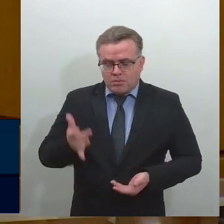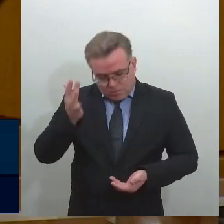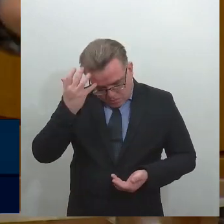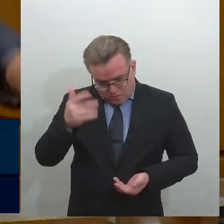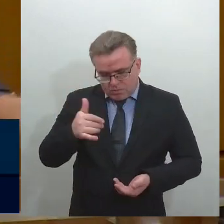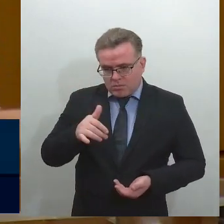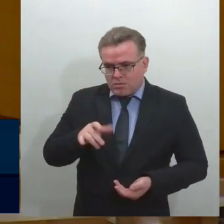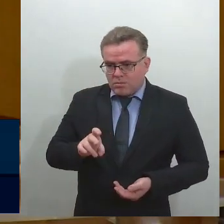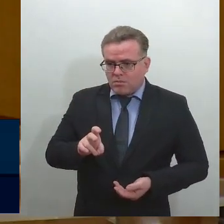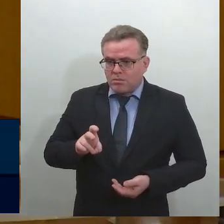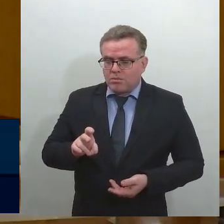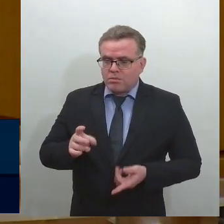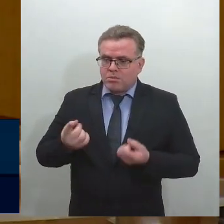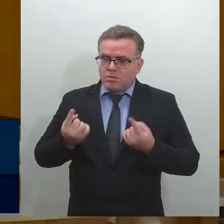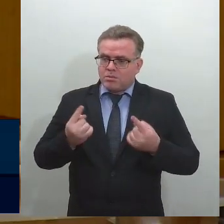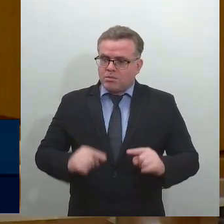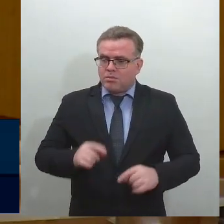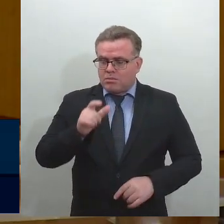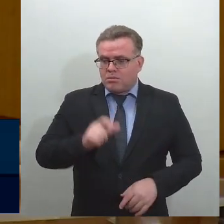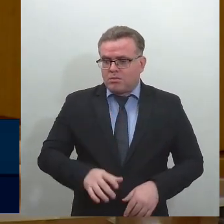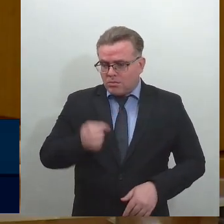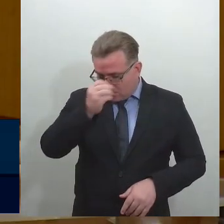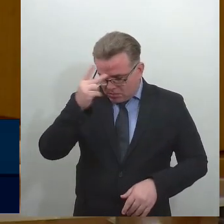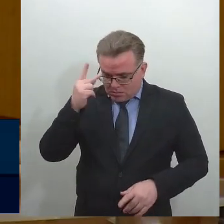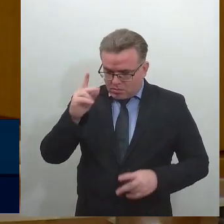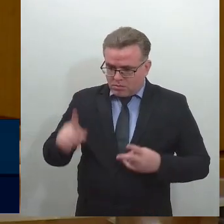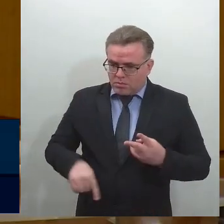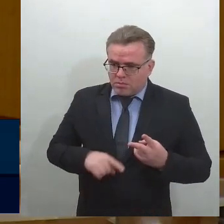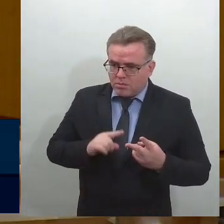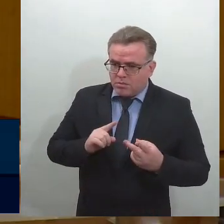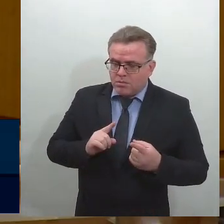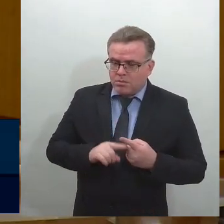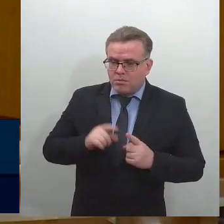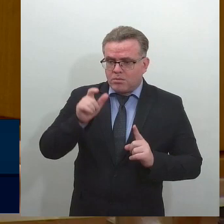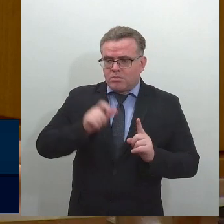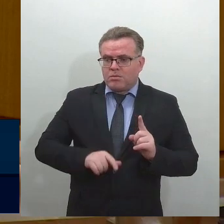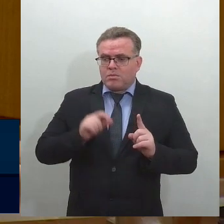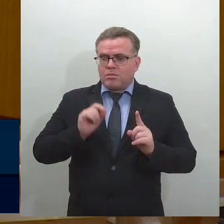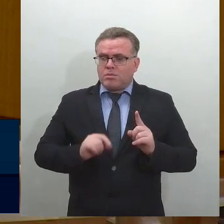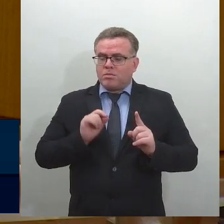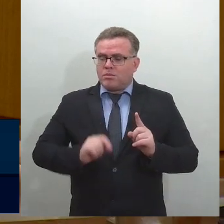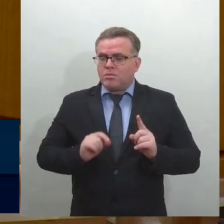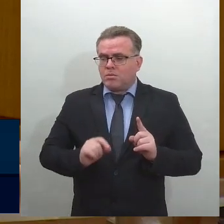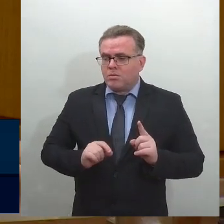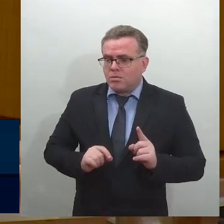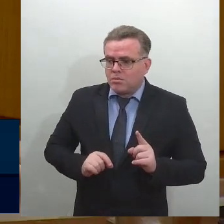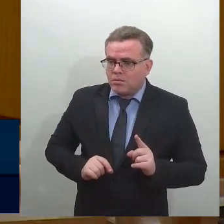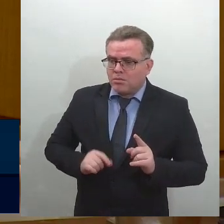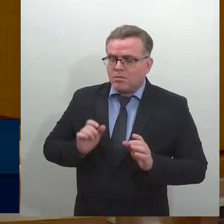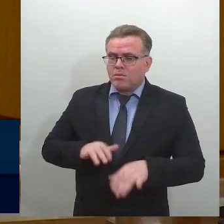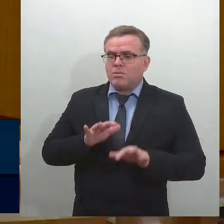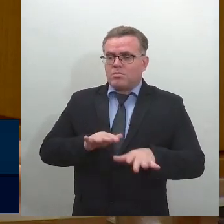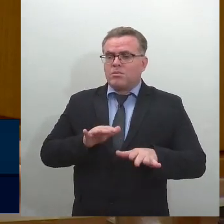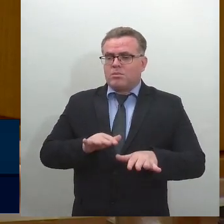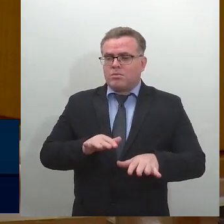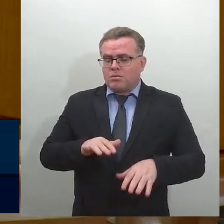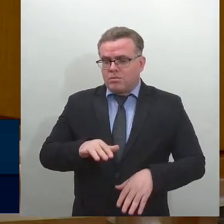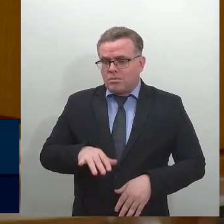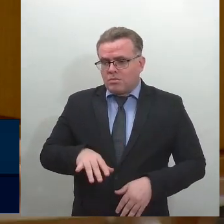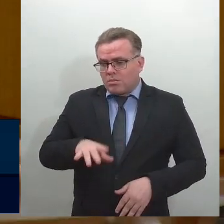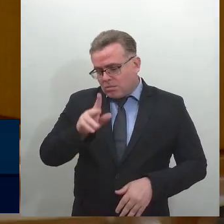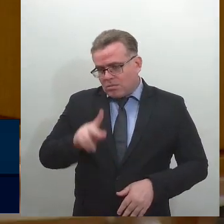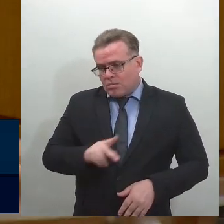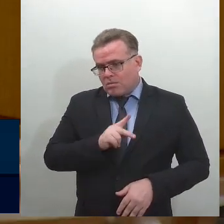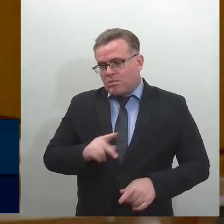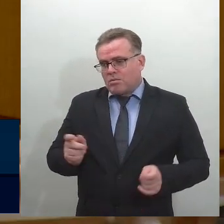de Itabaiana, que foi nominado como se só fosse para enterro e procissão, como se fosse um demérito a gente ir se solidarizar